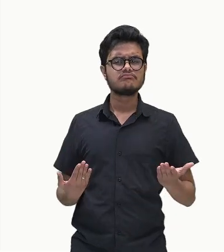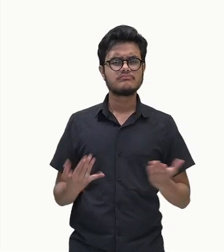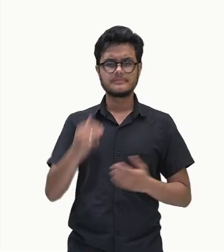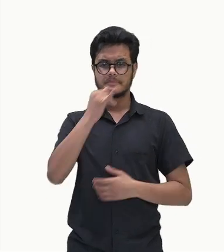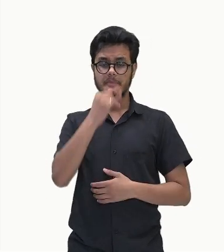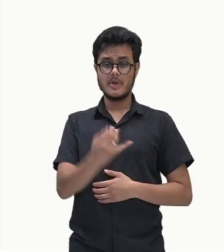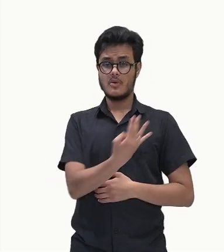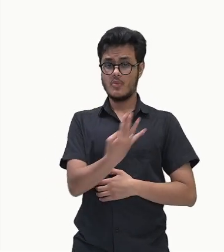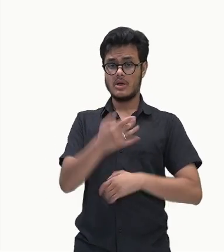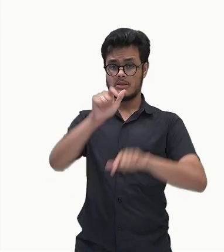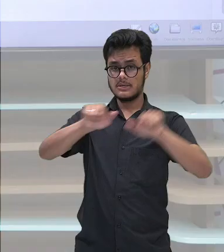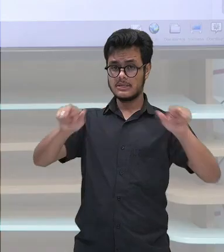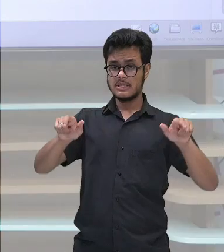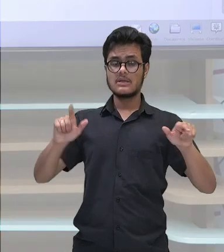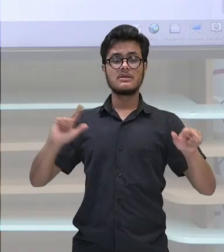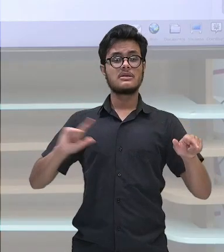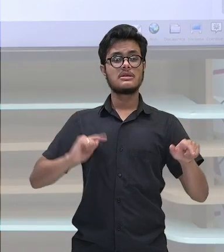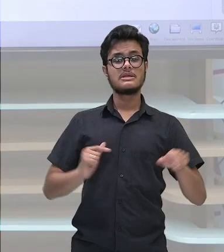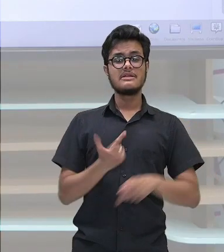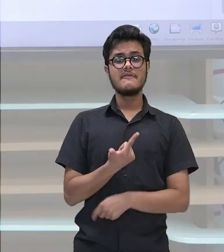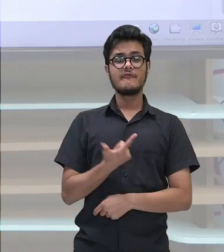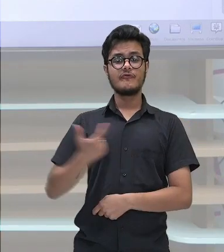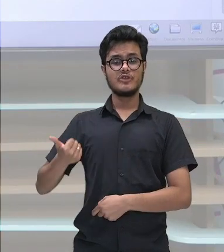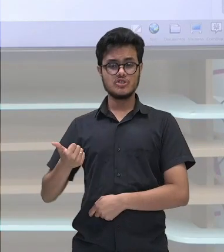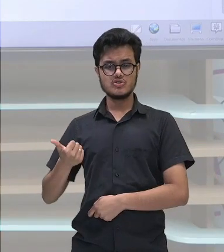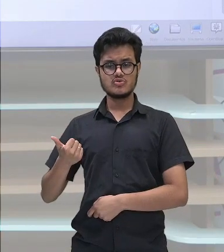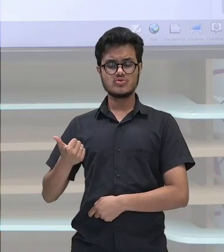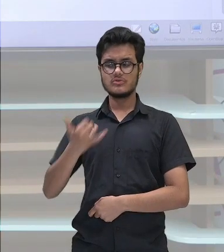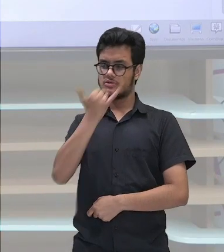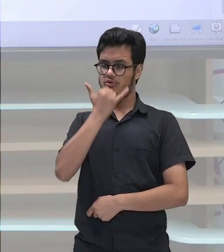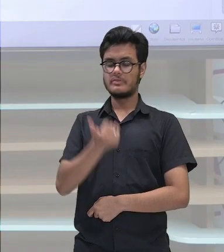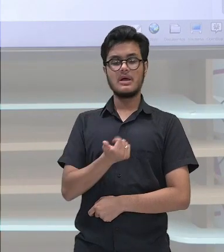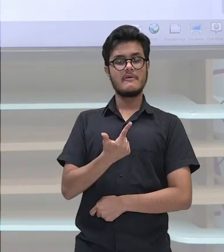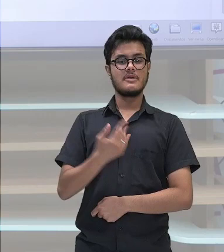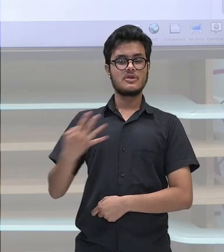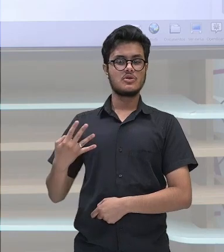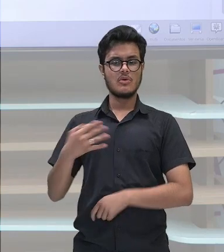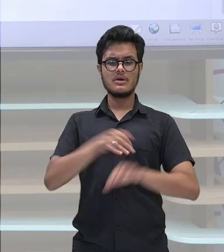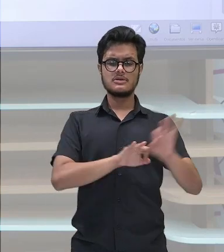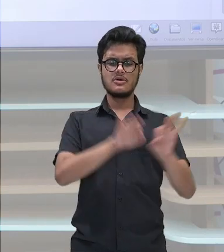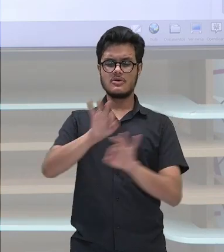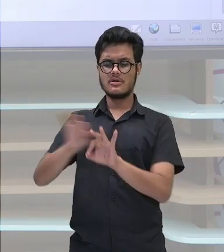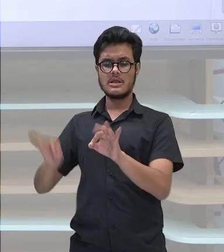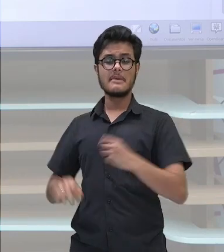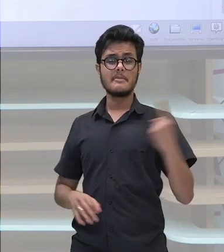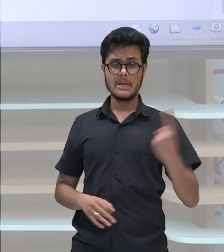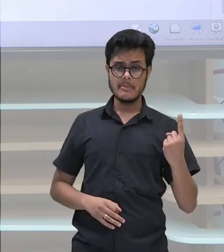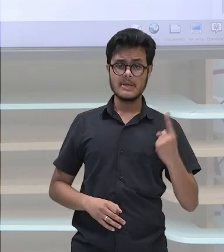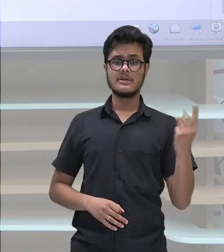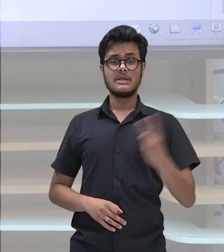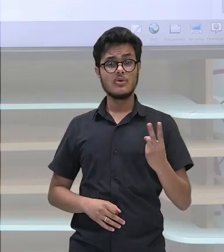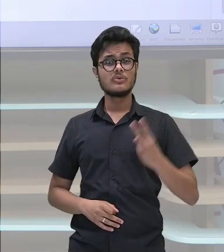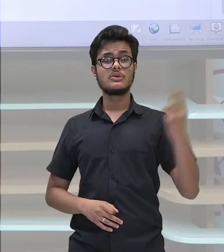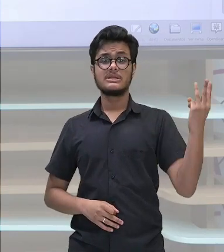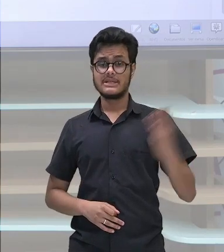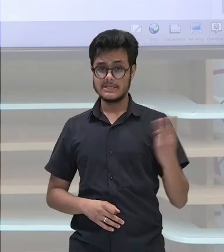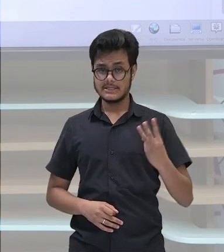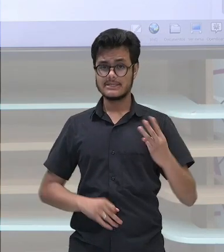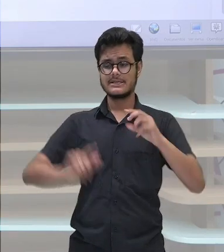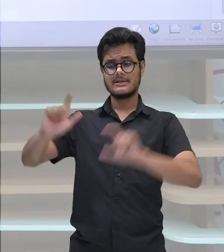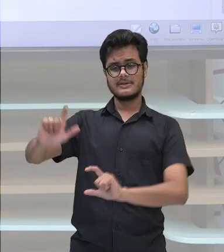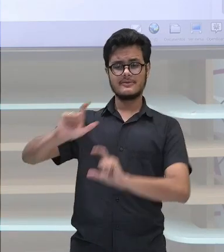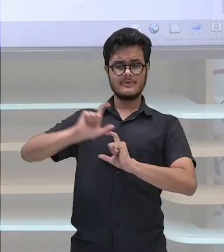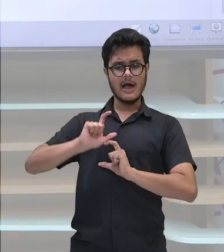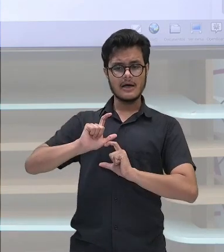quatro pessoas a gente tem 24 maneiras de organizar elas ocupando primeiro segundo e